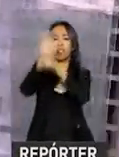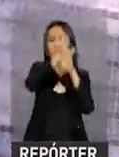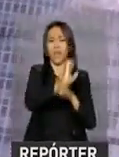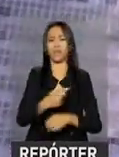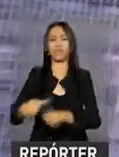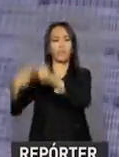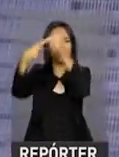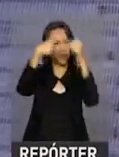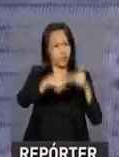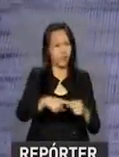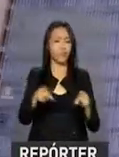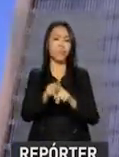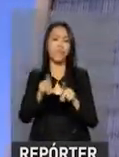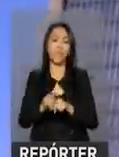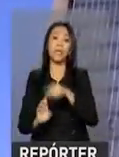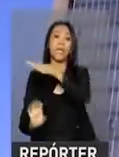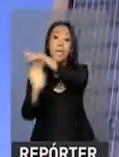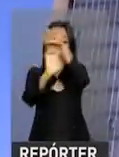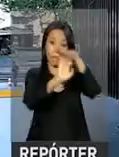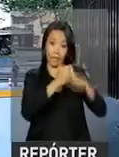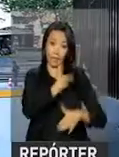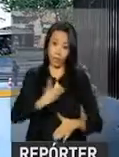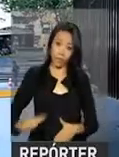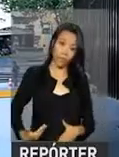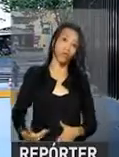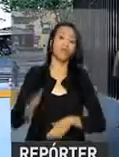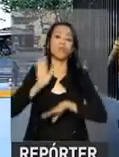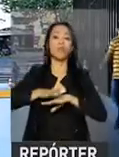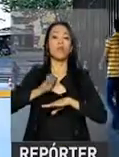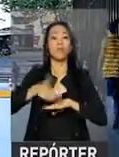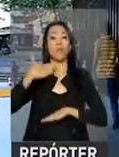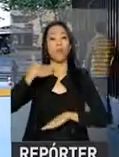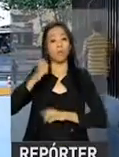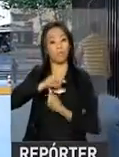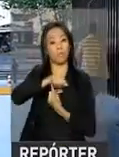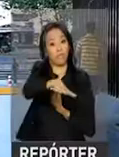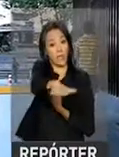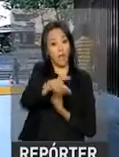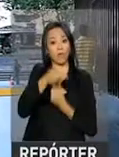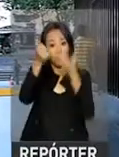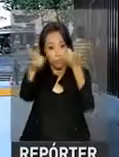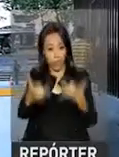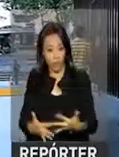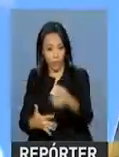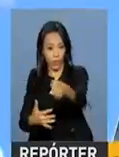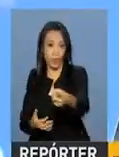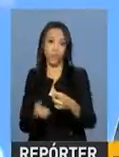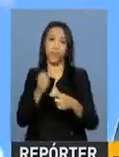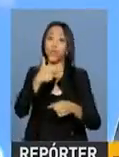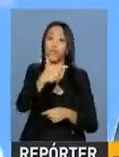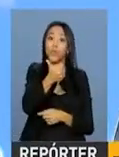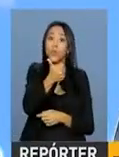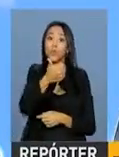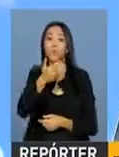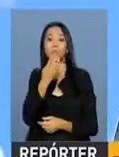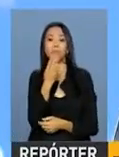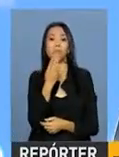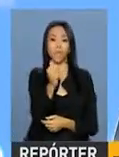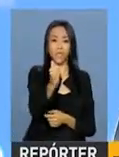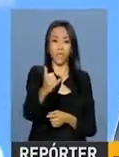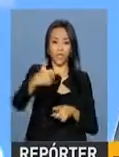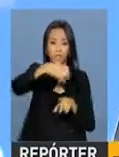e empresas estatais segundo o banco central o saldo positivo foi de 12 bilhões e